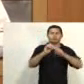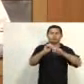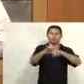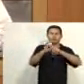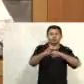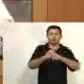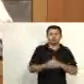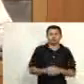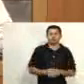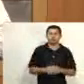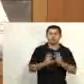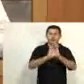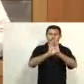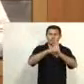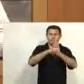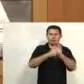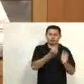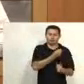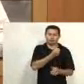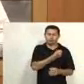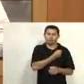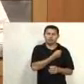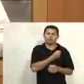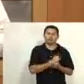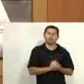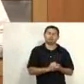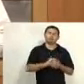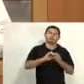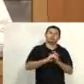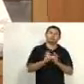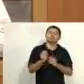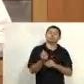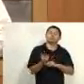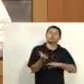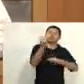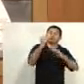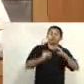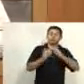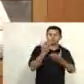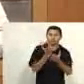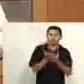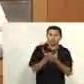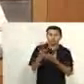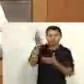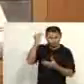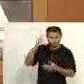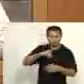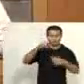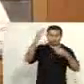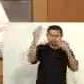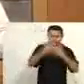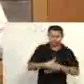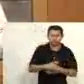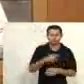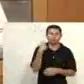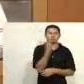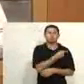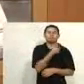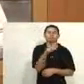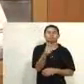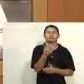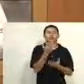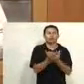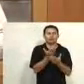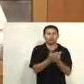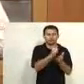com o conceito de números índices de Lapierce para preços, porque a aula passada vocês tiveram prova, e a gente acabou não tendo nossa